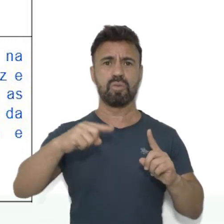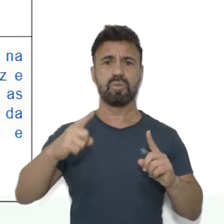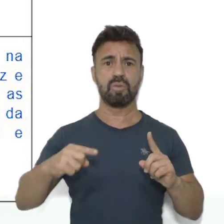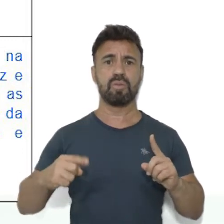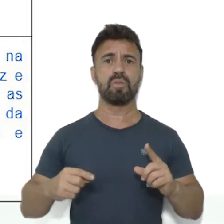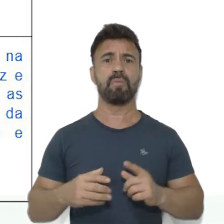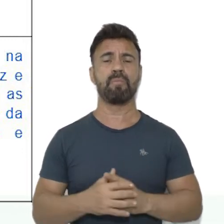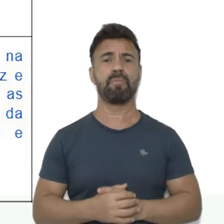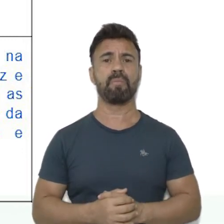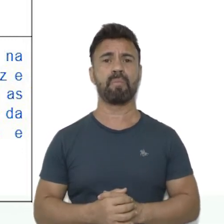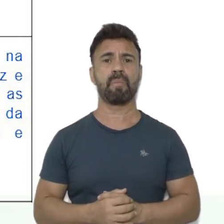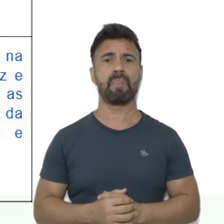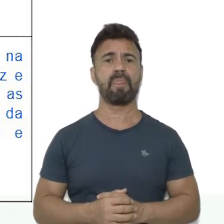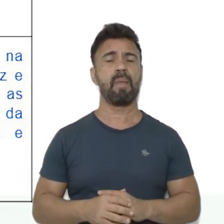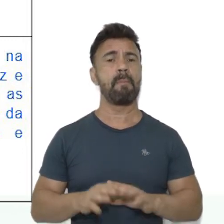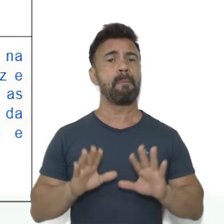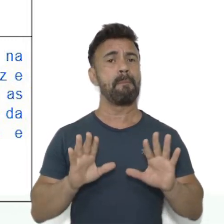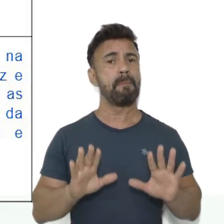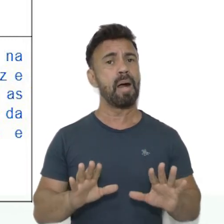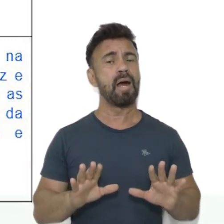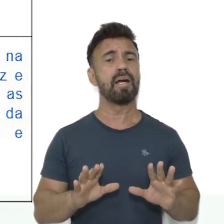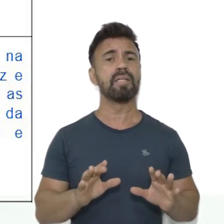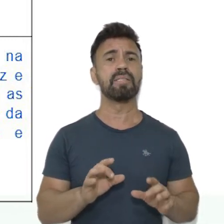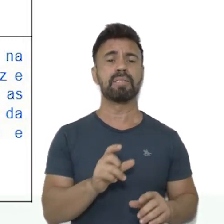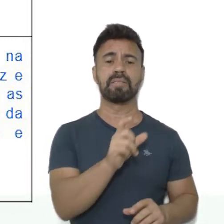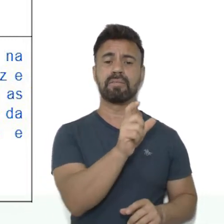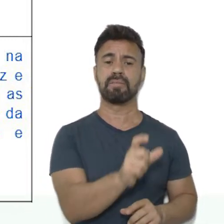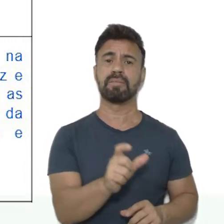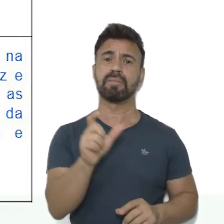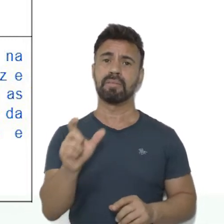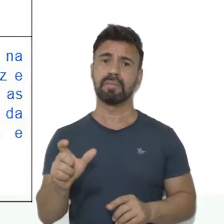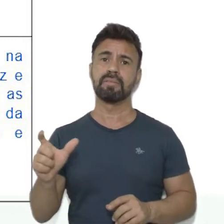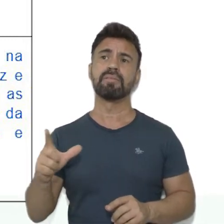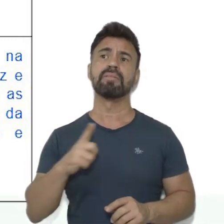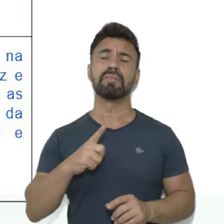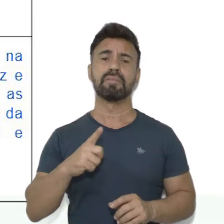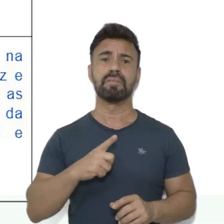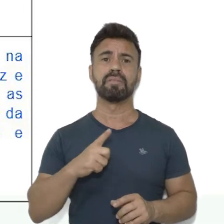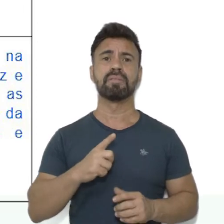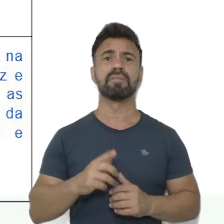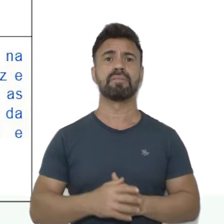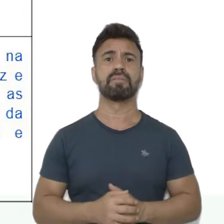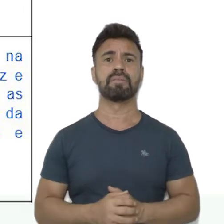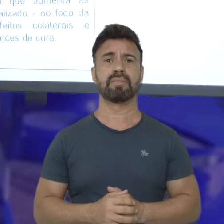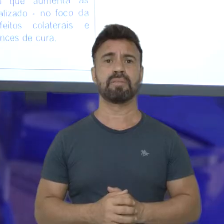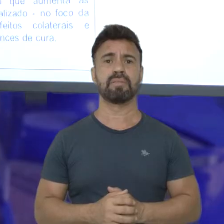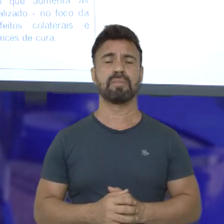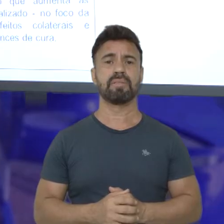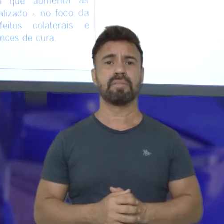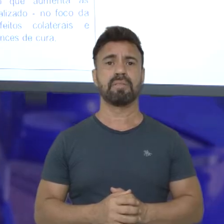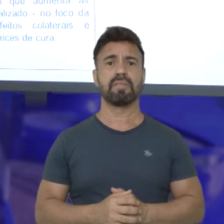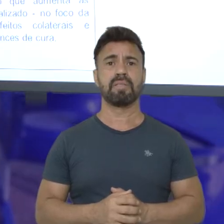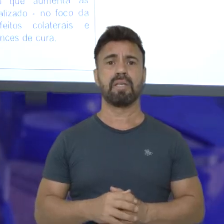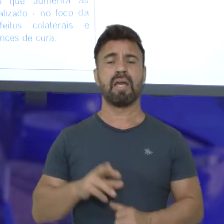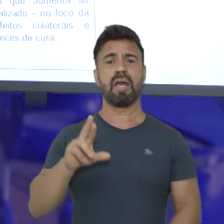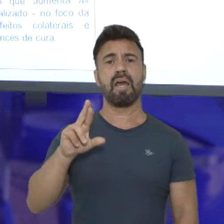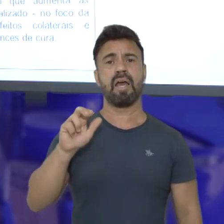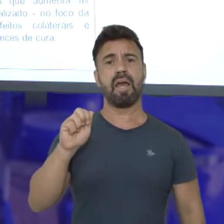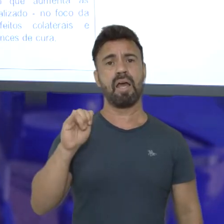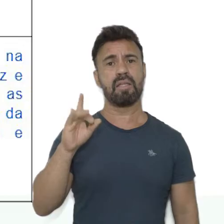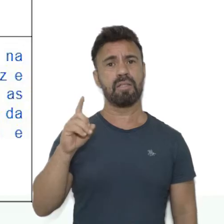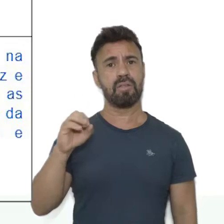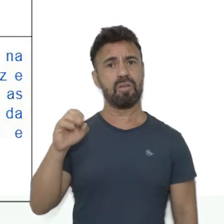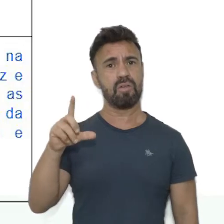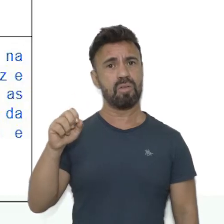mesma situação, mas cada uma tem uma especialidade diferente. A